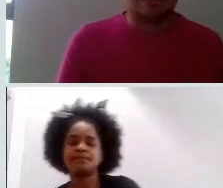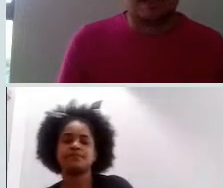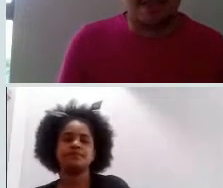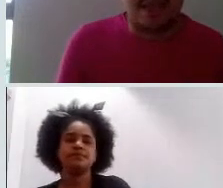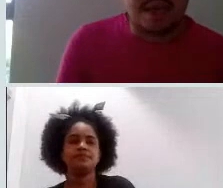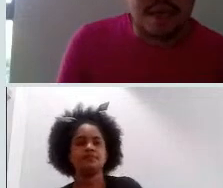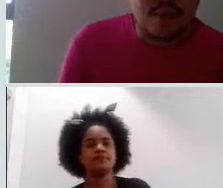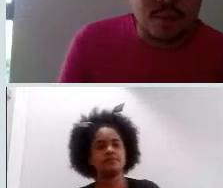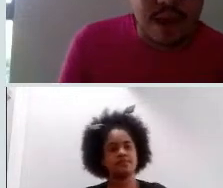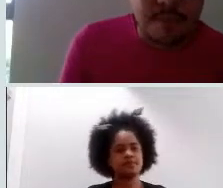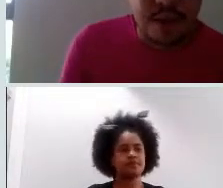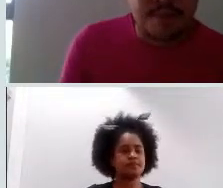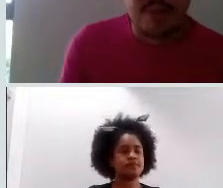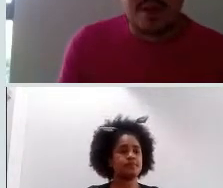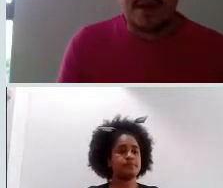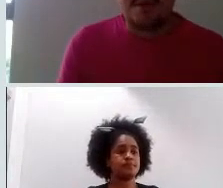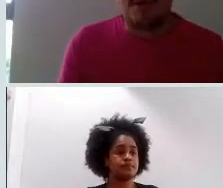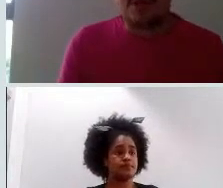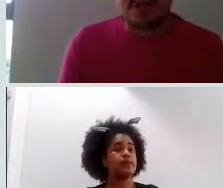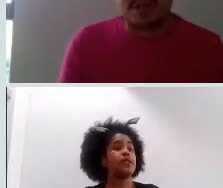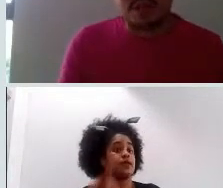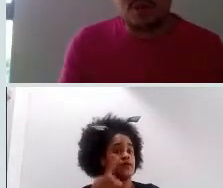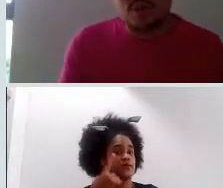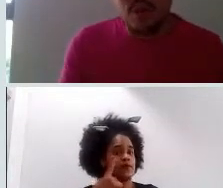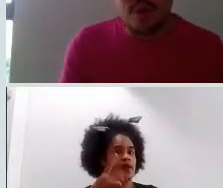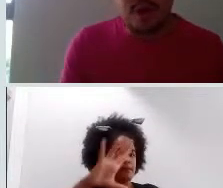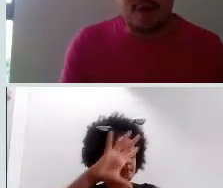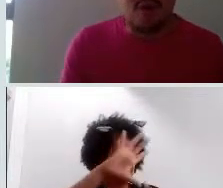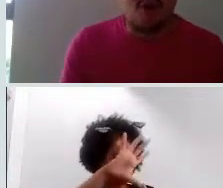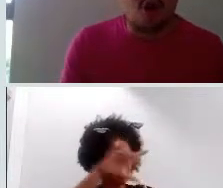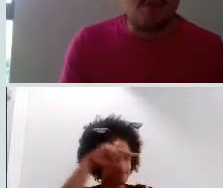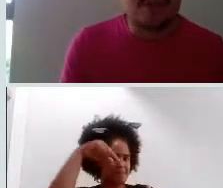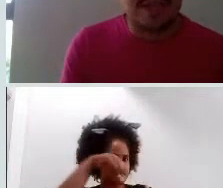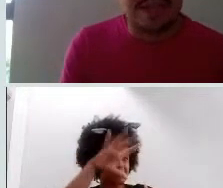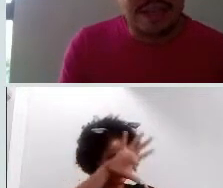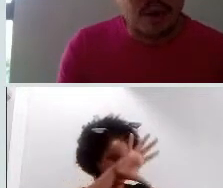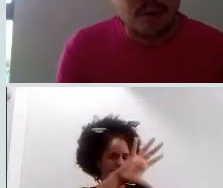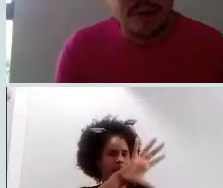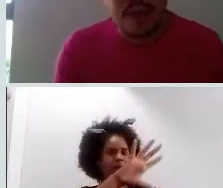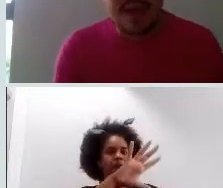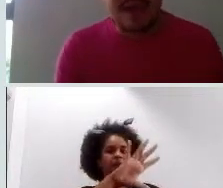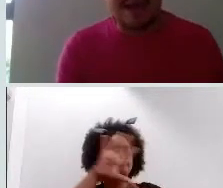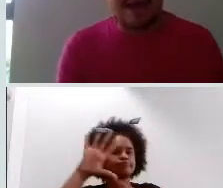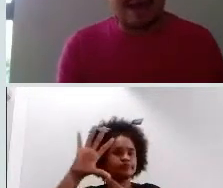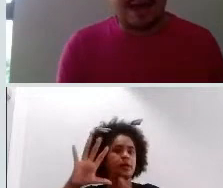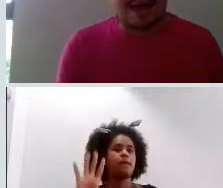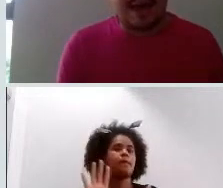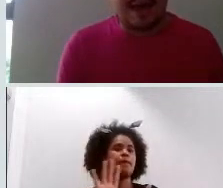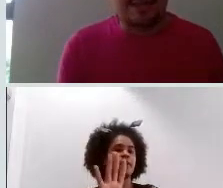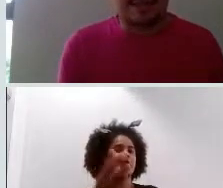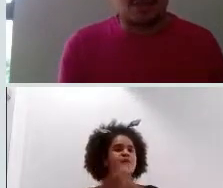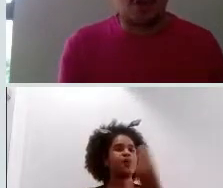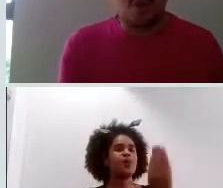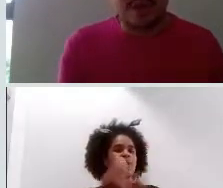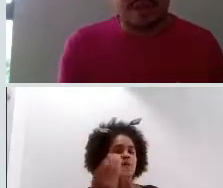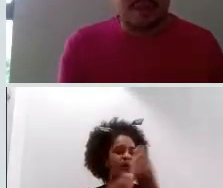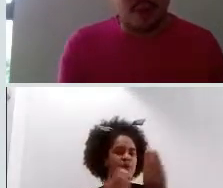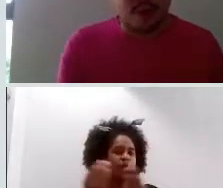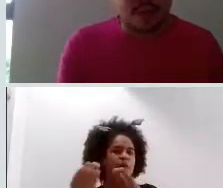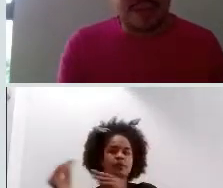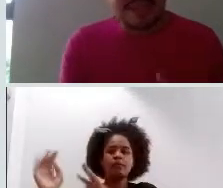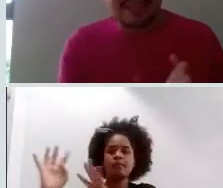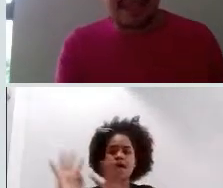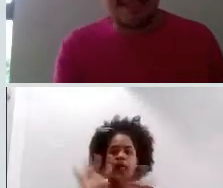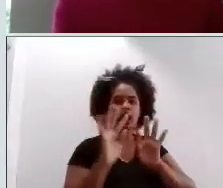E aí a gente tem aqui no mapa, mostrando um pouquinho de como seriam essas